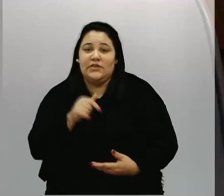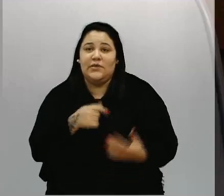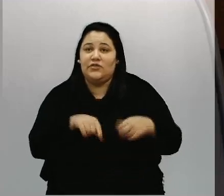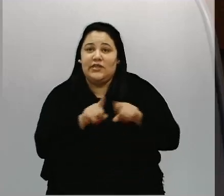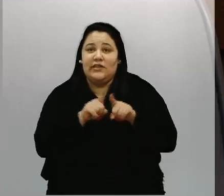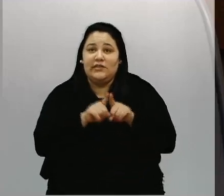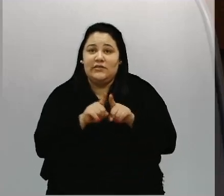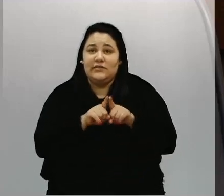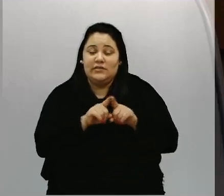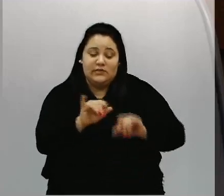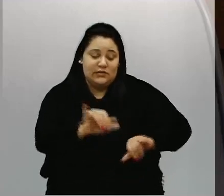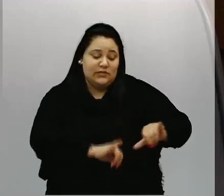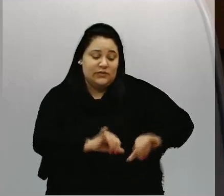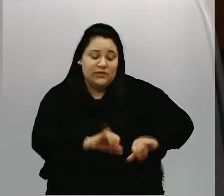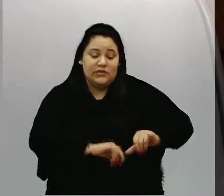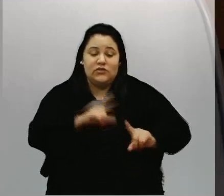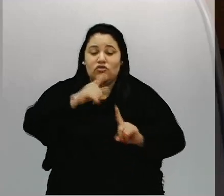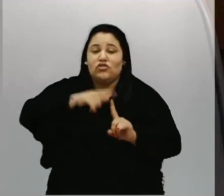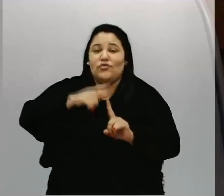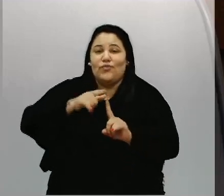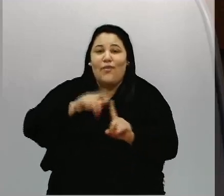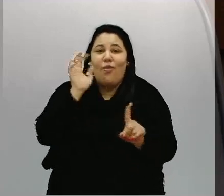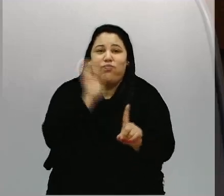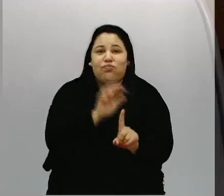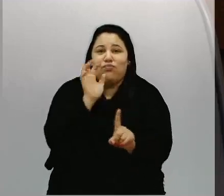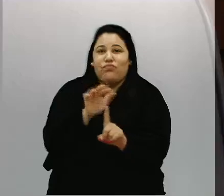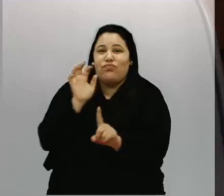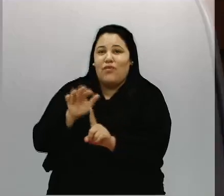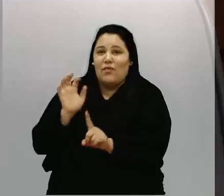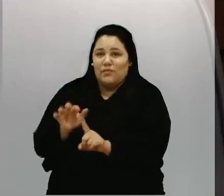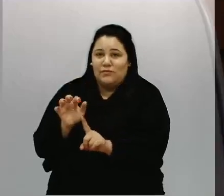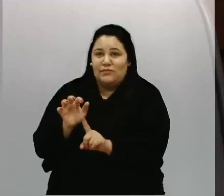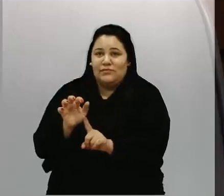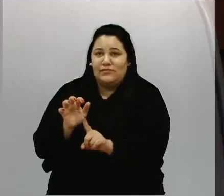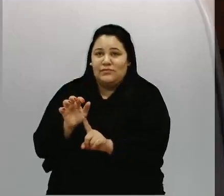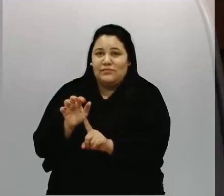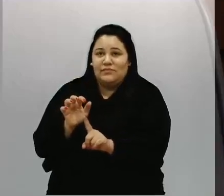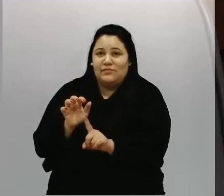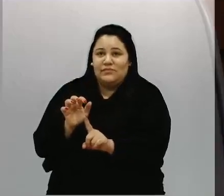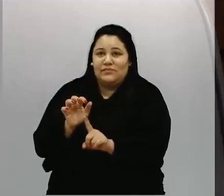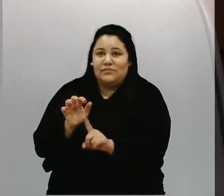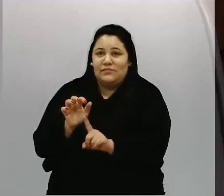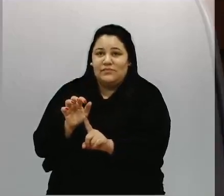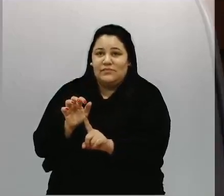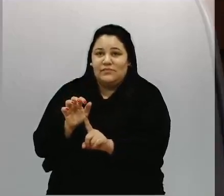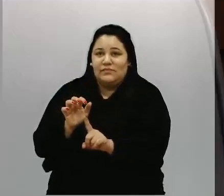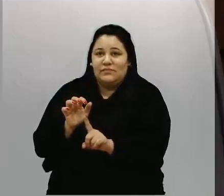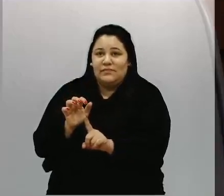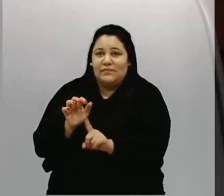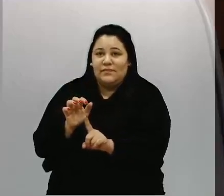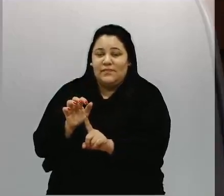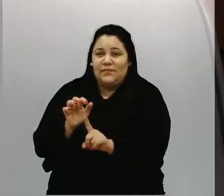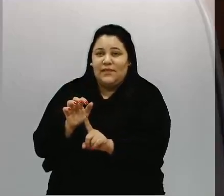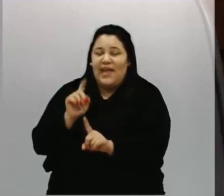isso nos deixa pensativo. Aí entraram com alguns discursos dizendo que o